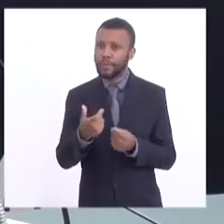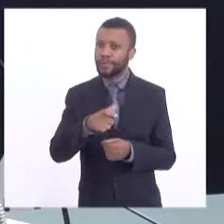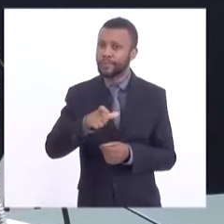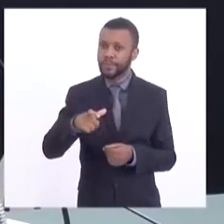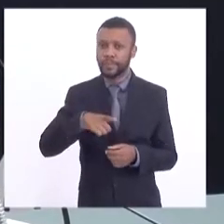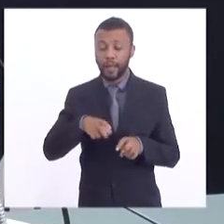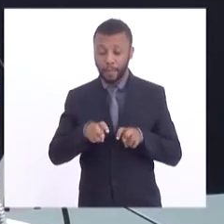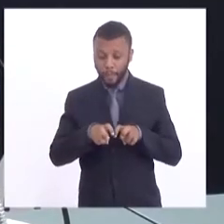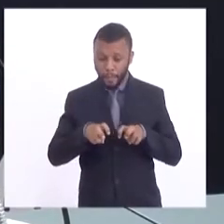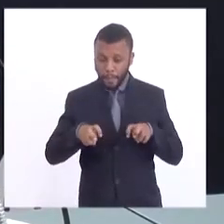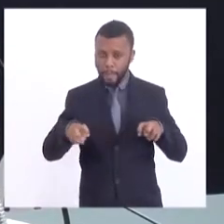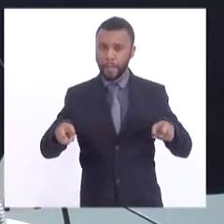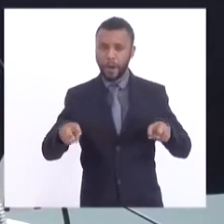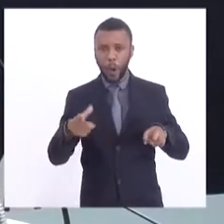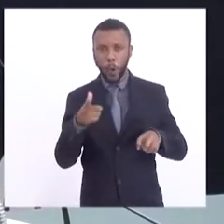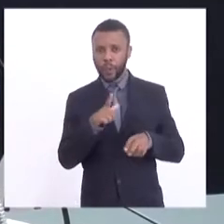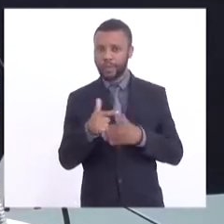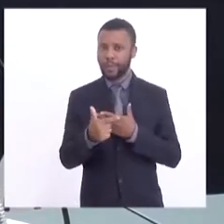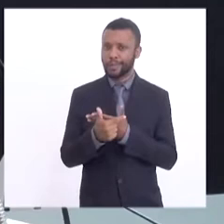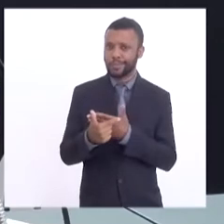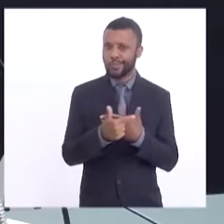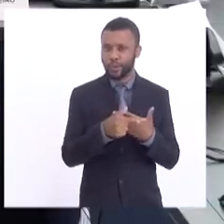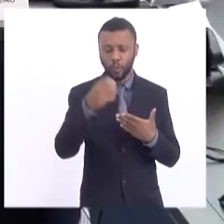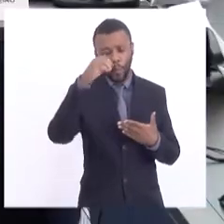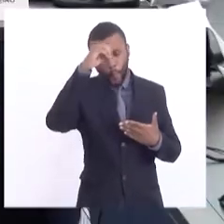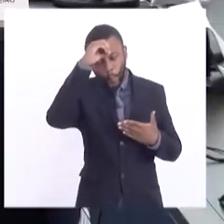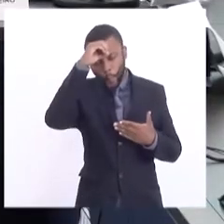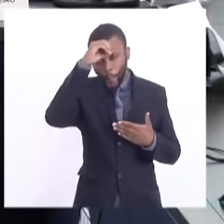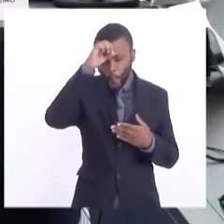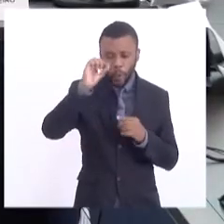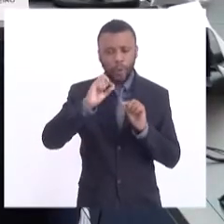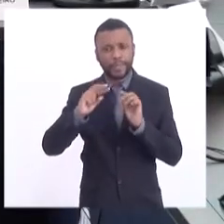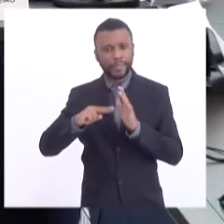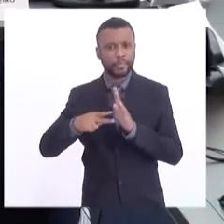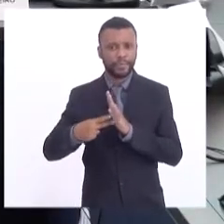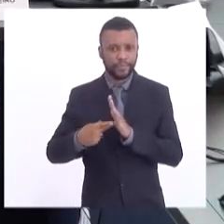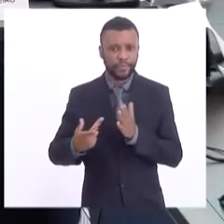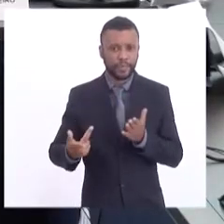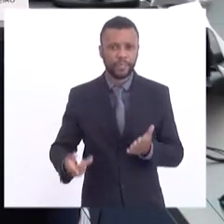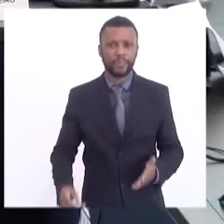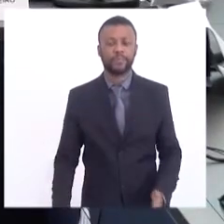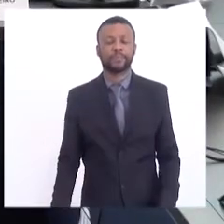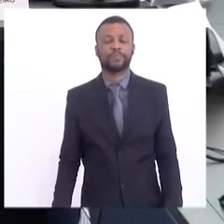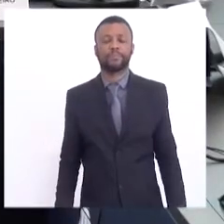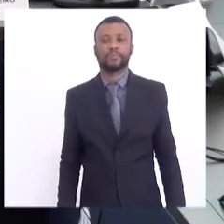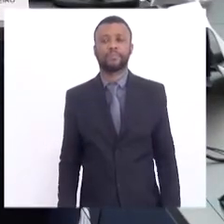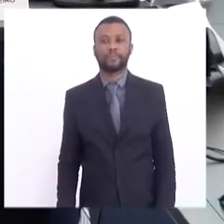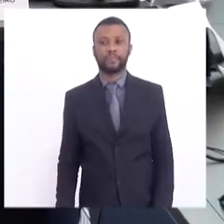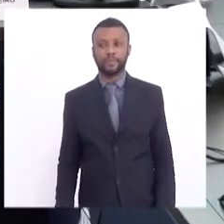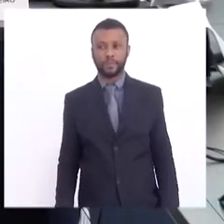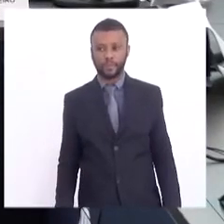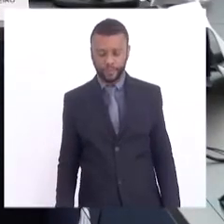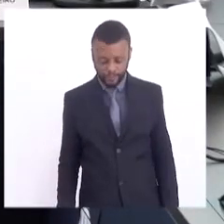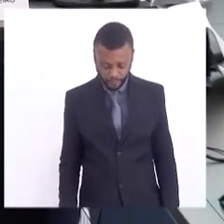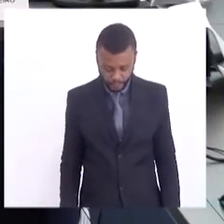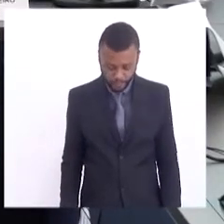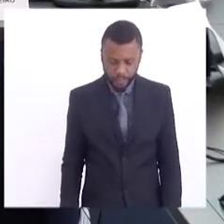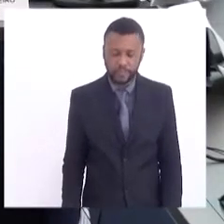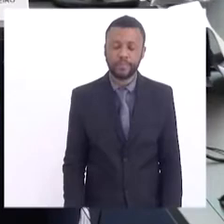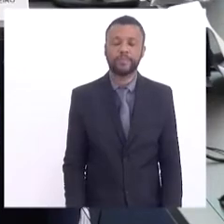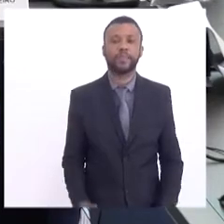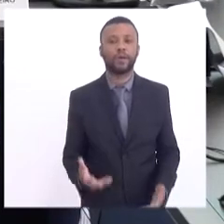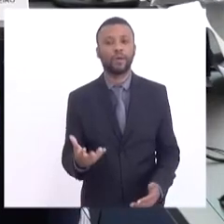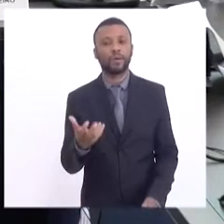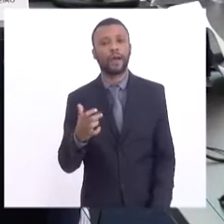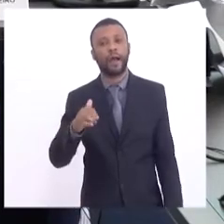cadeiras quem não sabe nem muito bem o que que é isso que eu queria